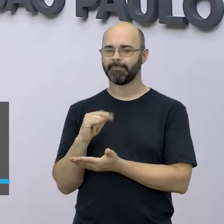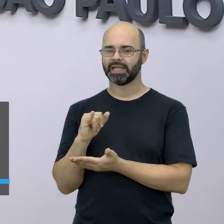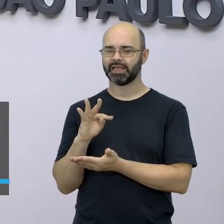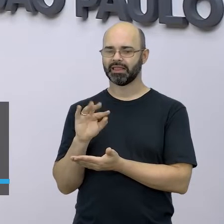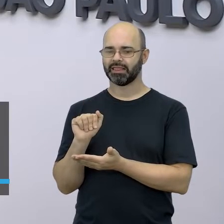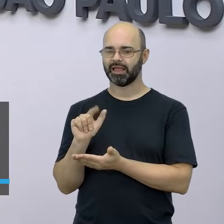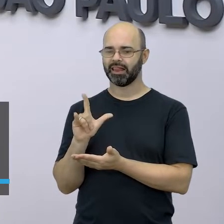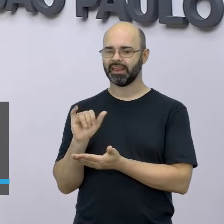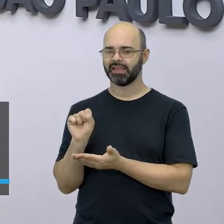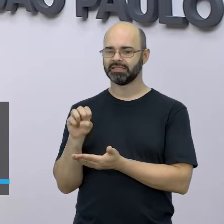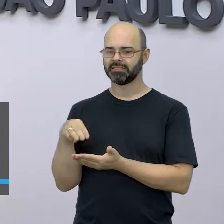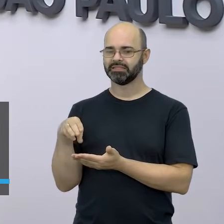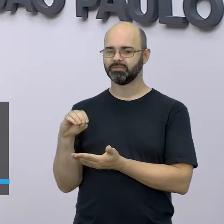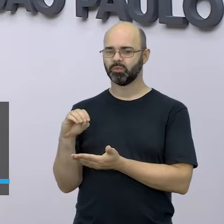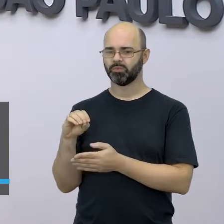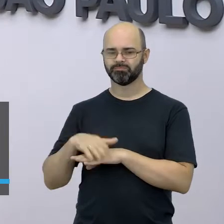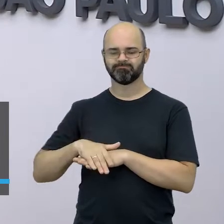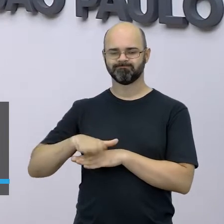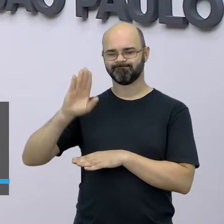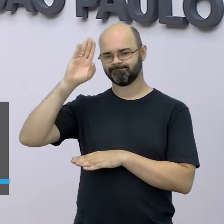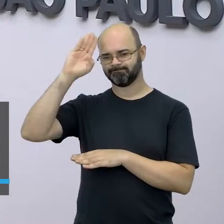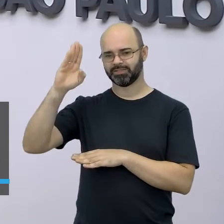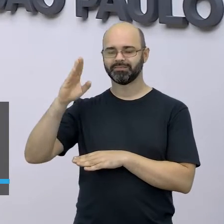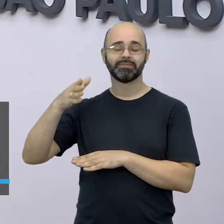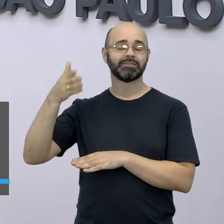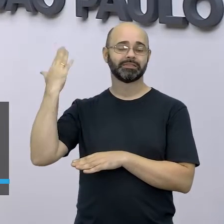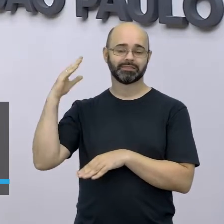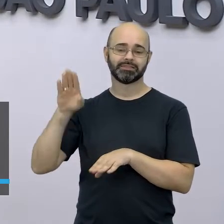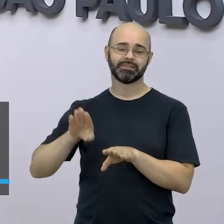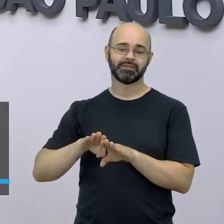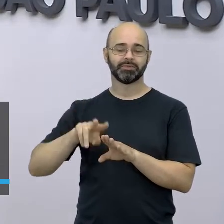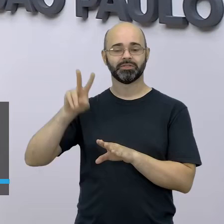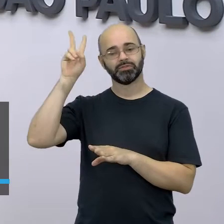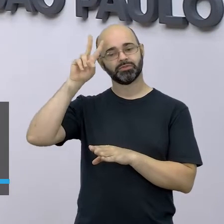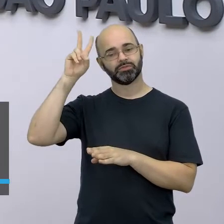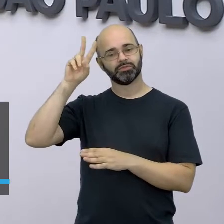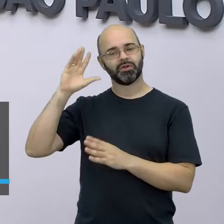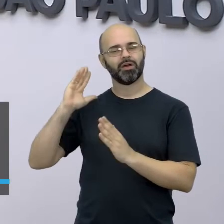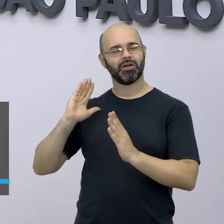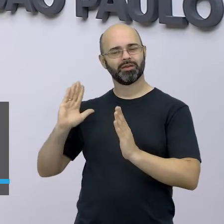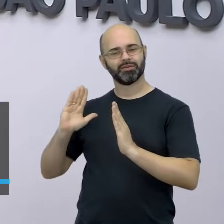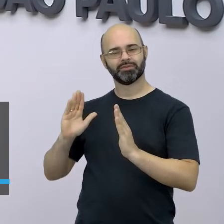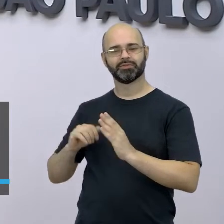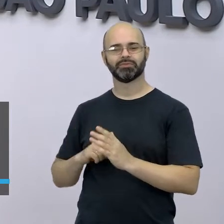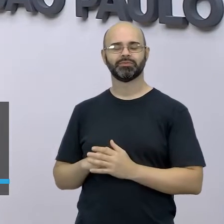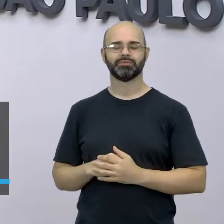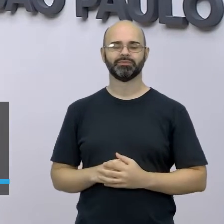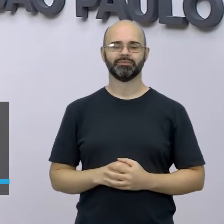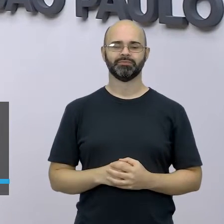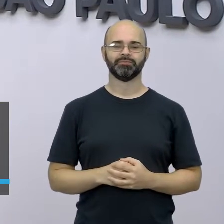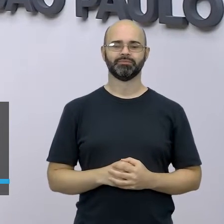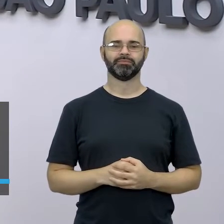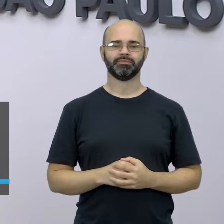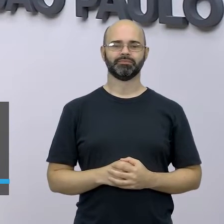relembrar esse fato histórico também. E nesse cenário também, né, de